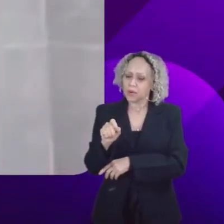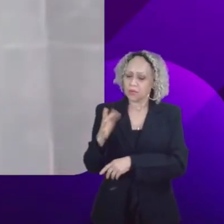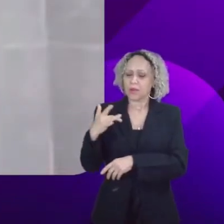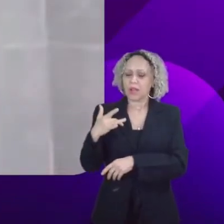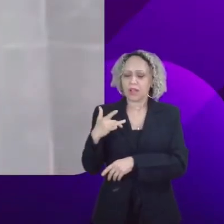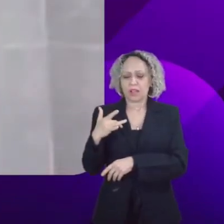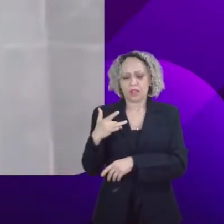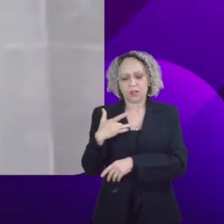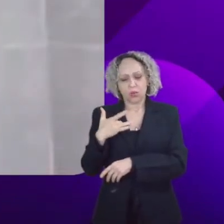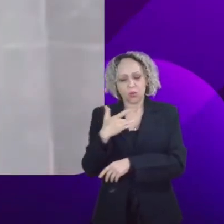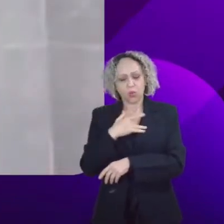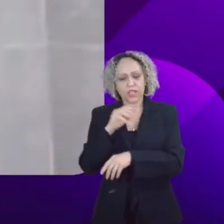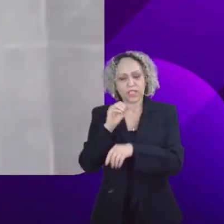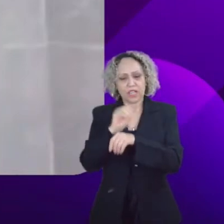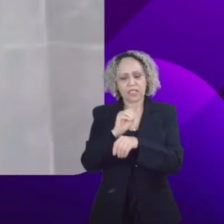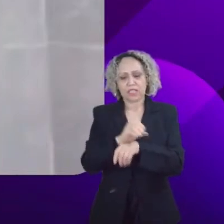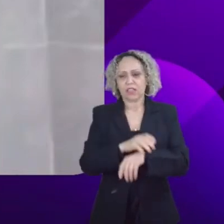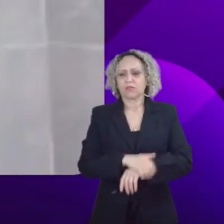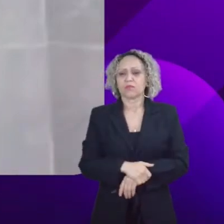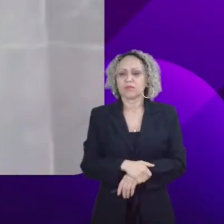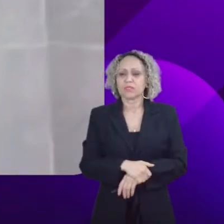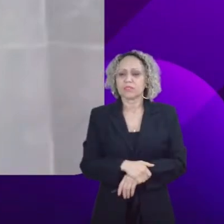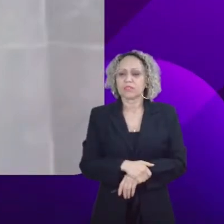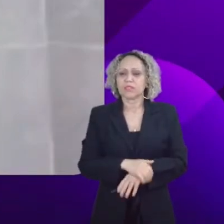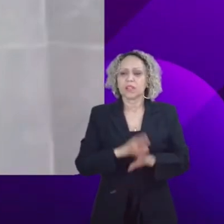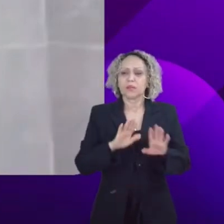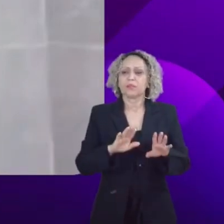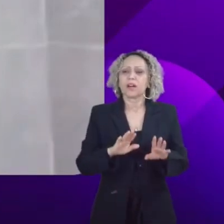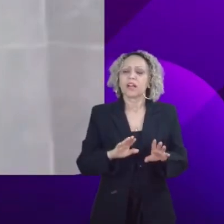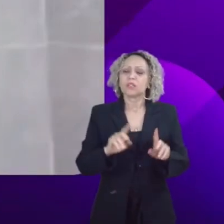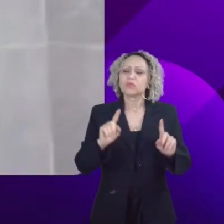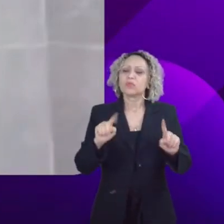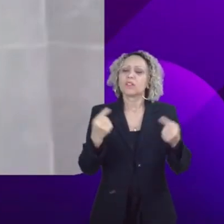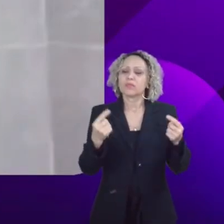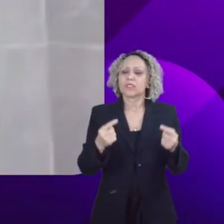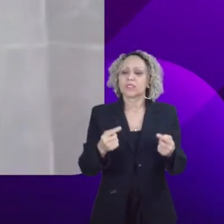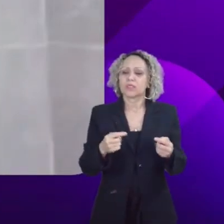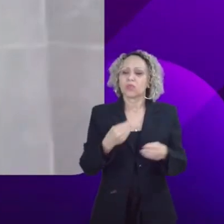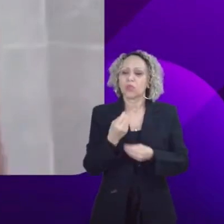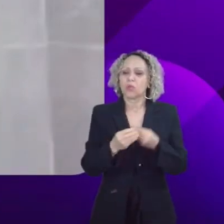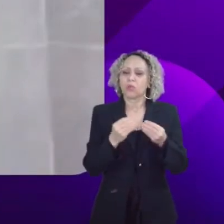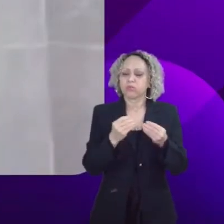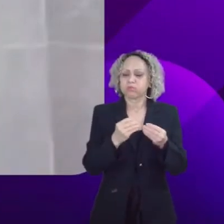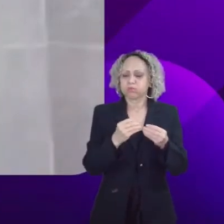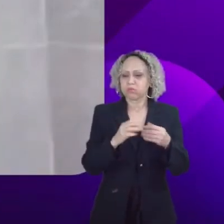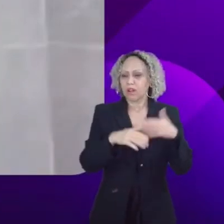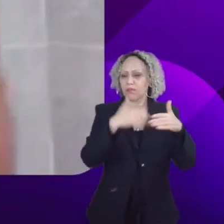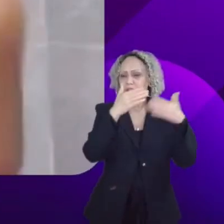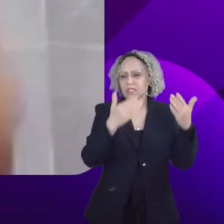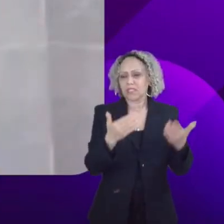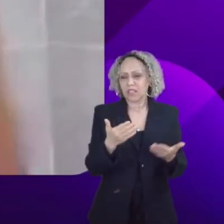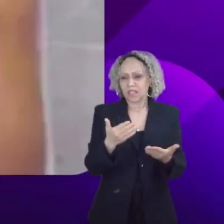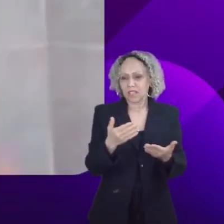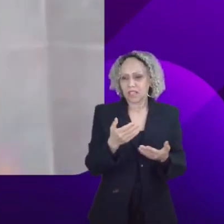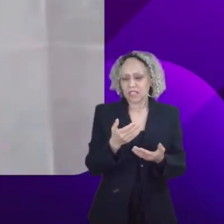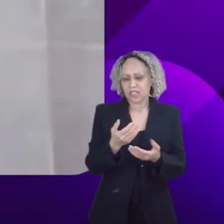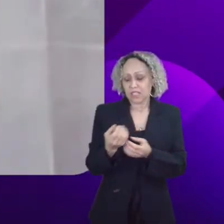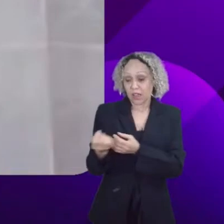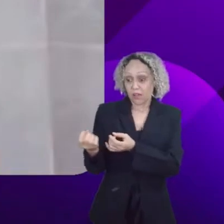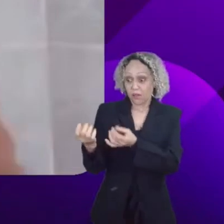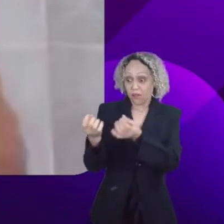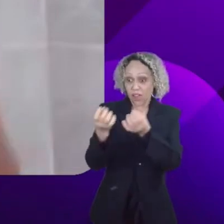desafio enorme, que é avançar na comercialização dessa produção, de compreender o